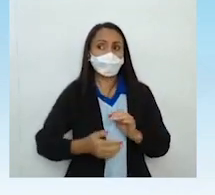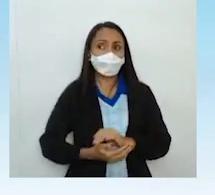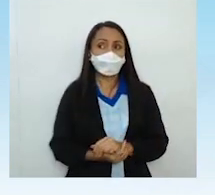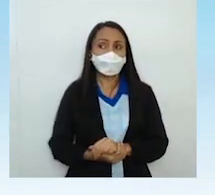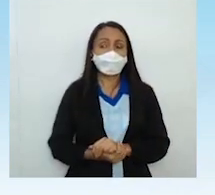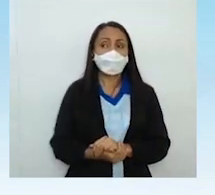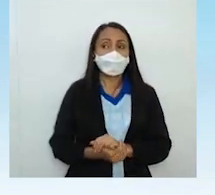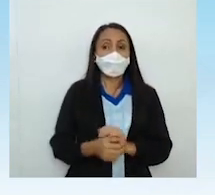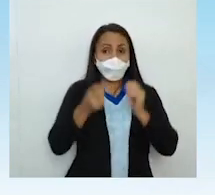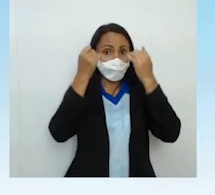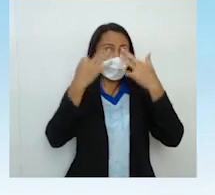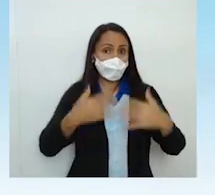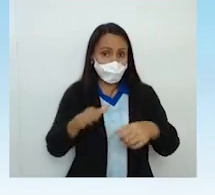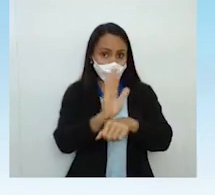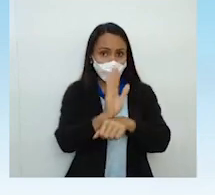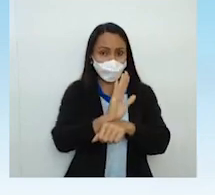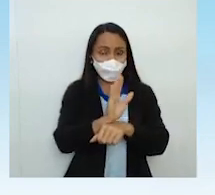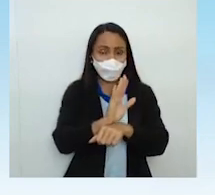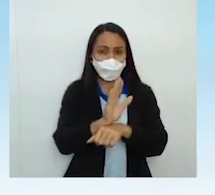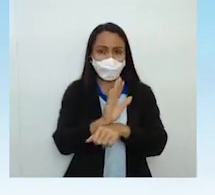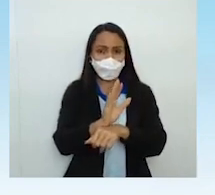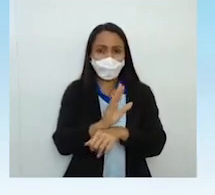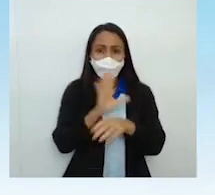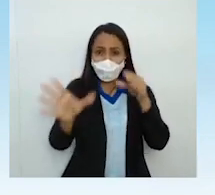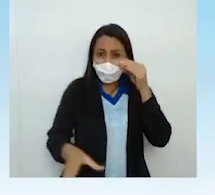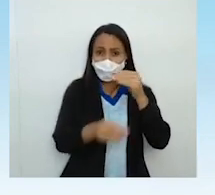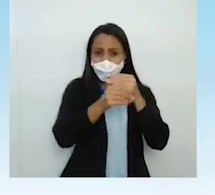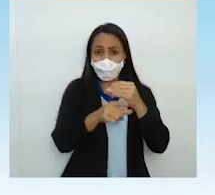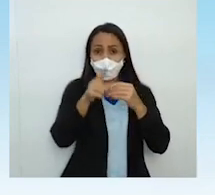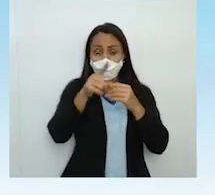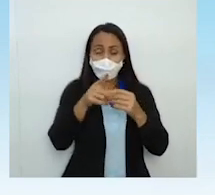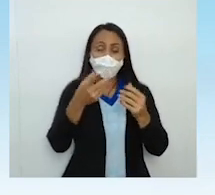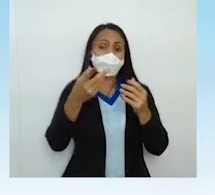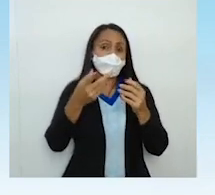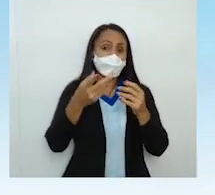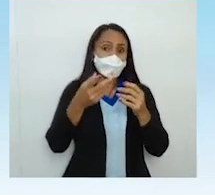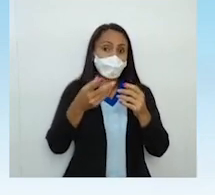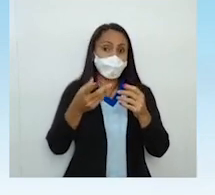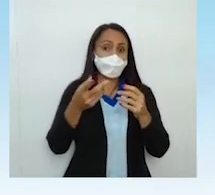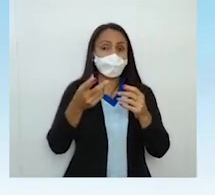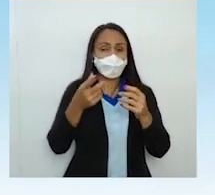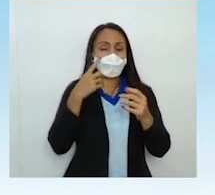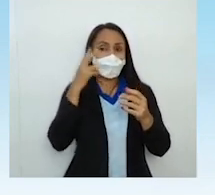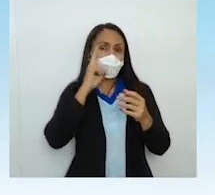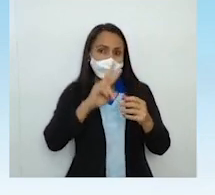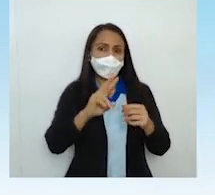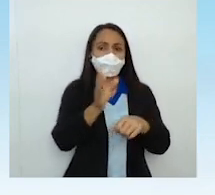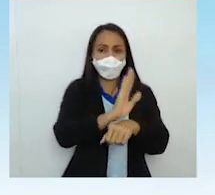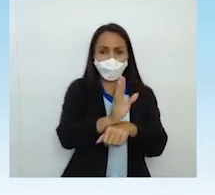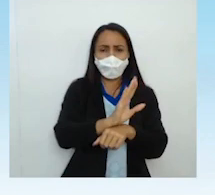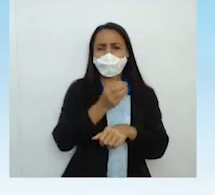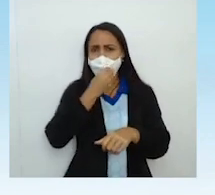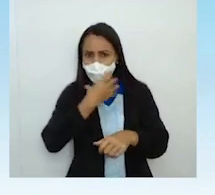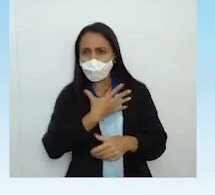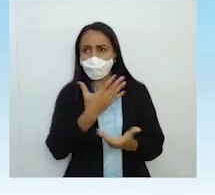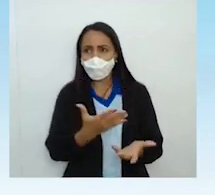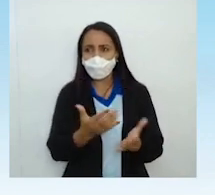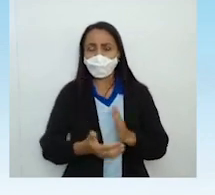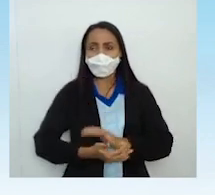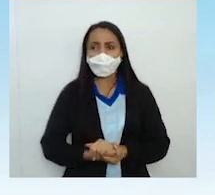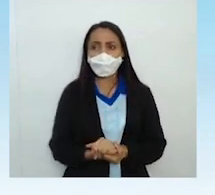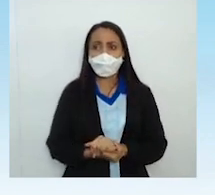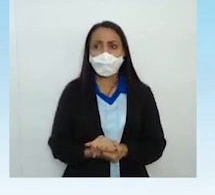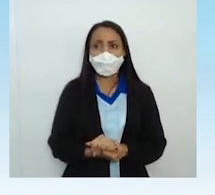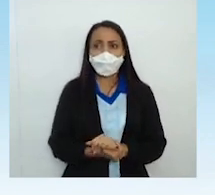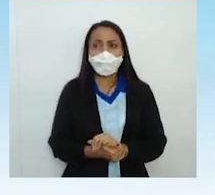por alto, né, para você, aluno, estudar, para você ver esse livro, esse filme, que é um filme muito bom, né?